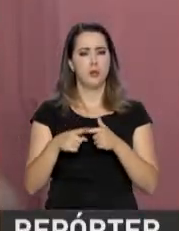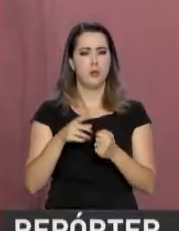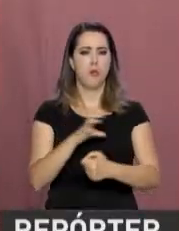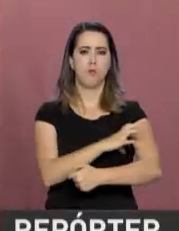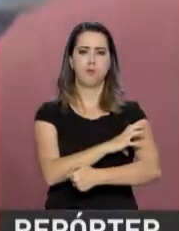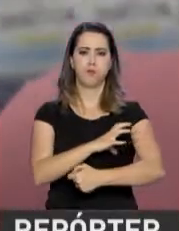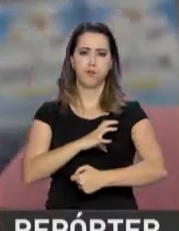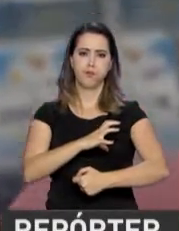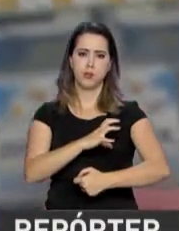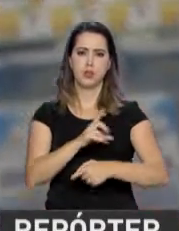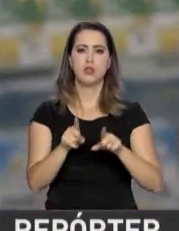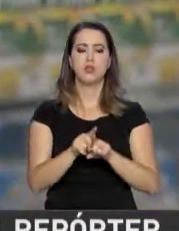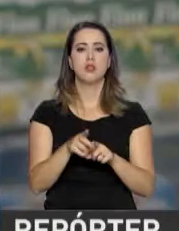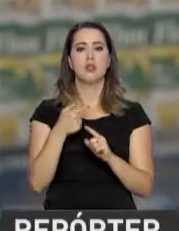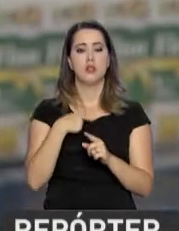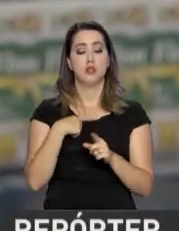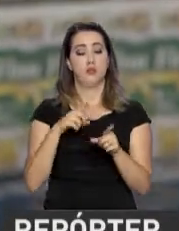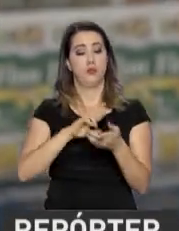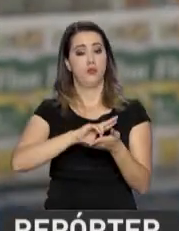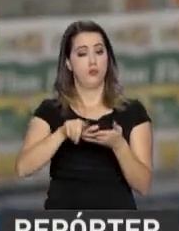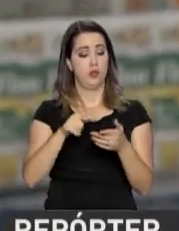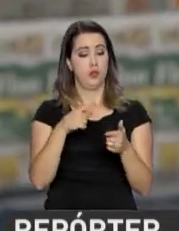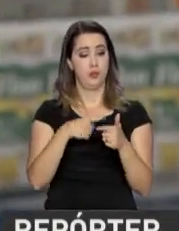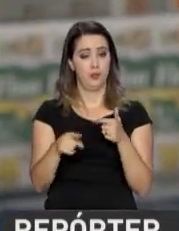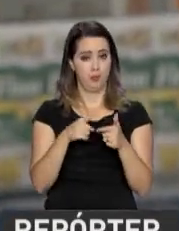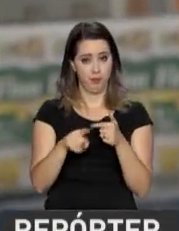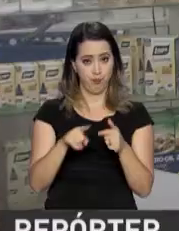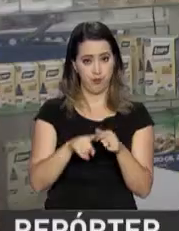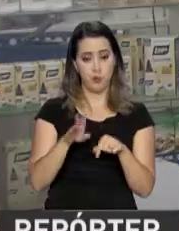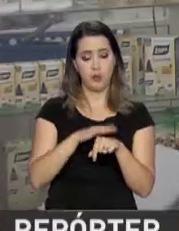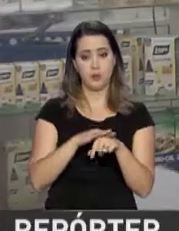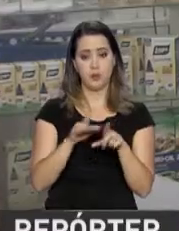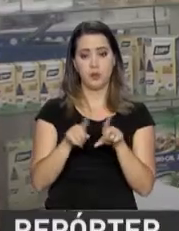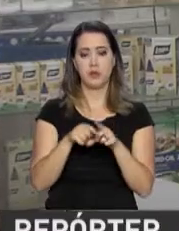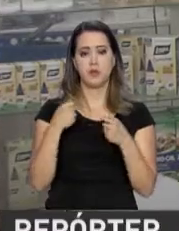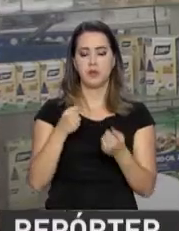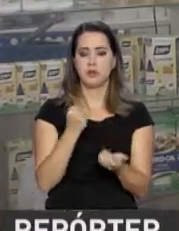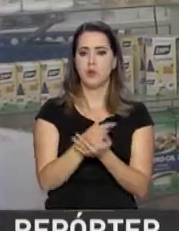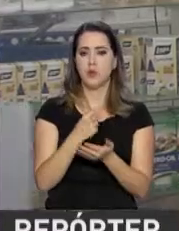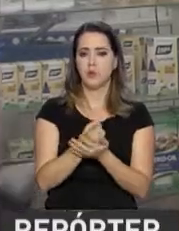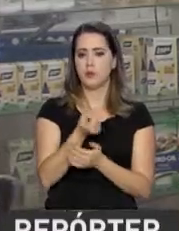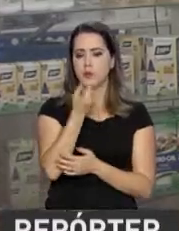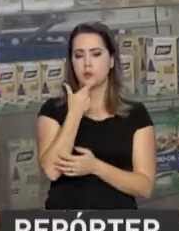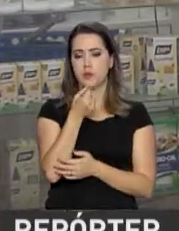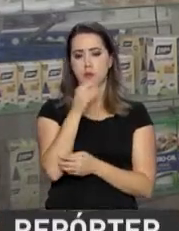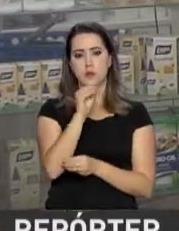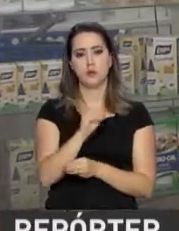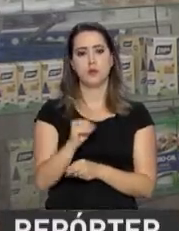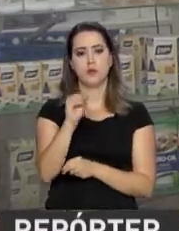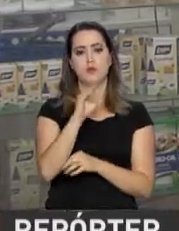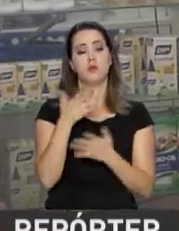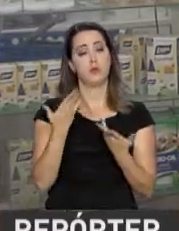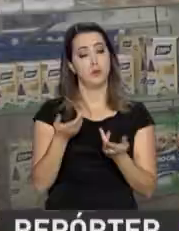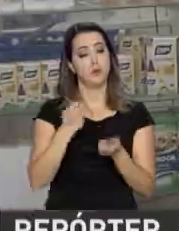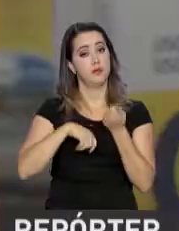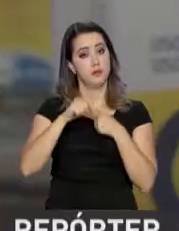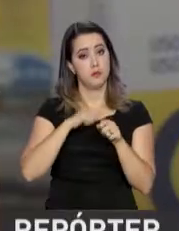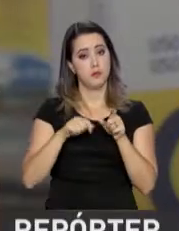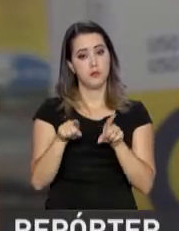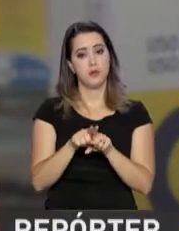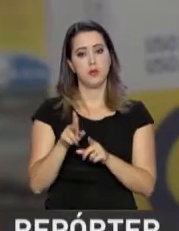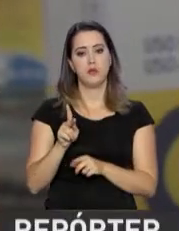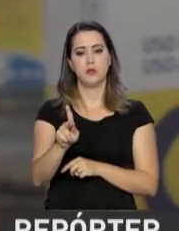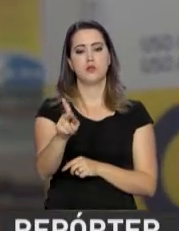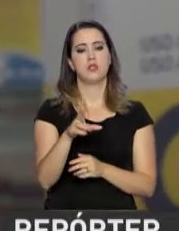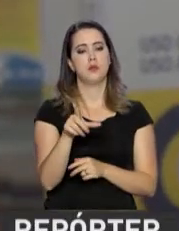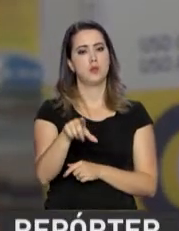colesterol todos os meses a aposentada tem que comprar medicamentos para o tratamento e para economizar ela